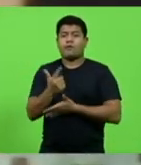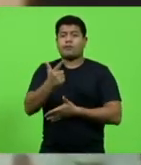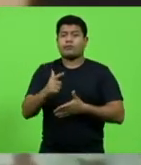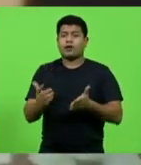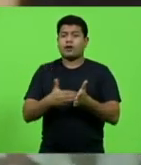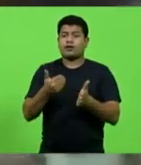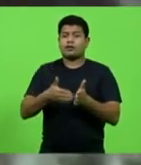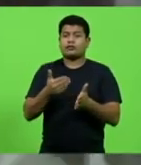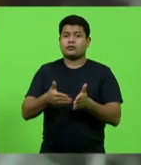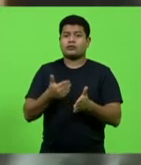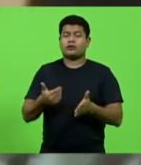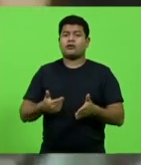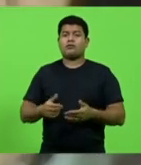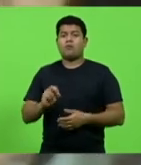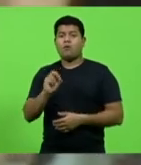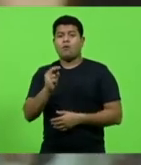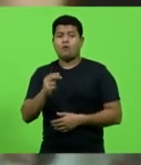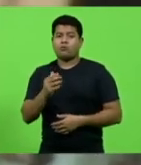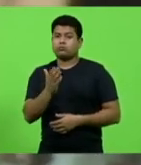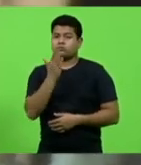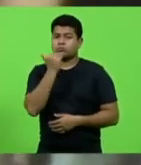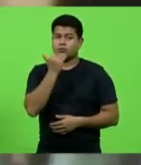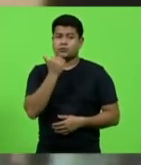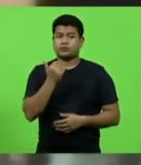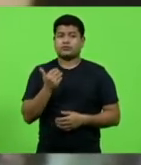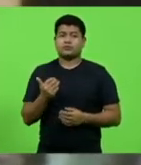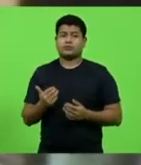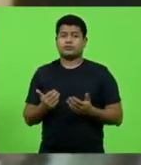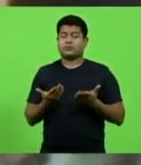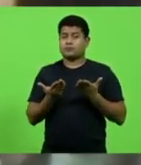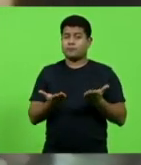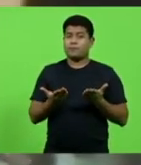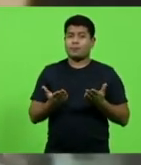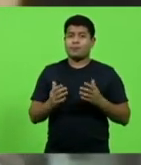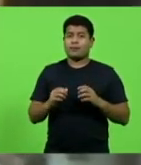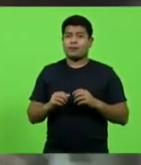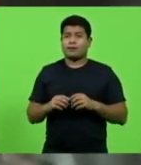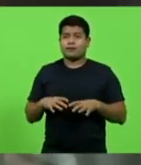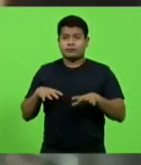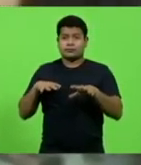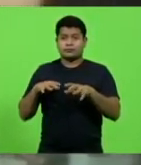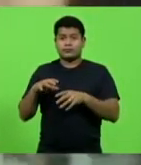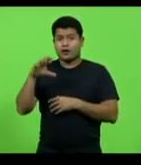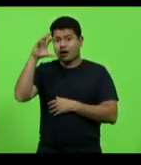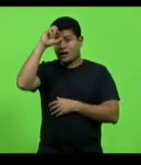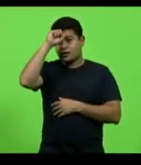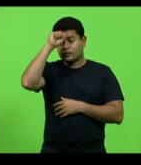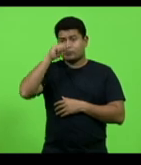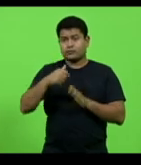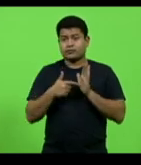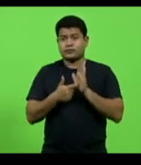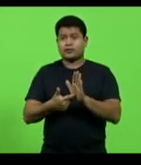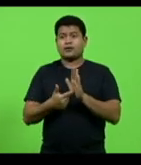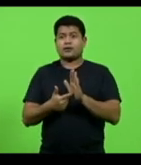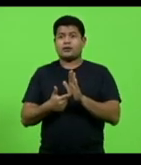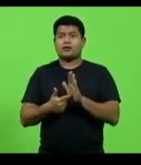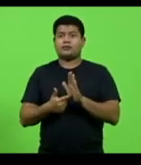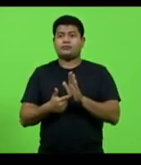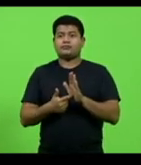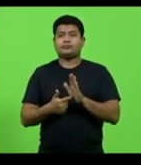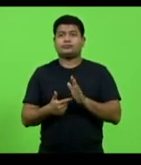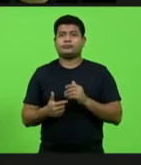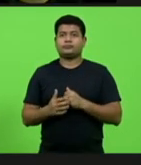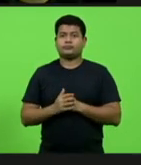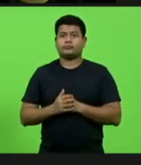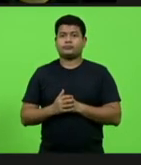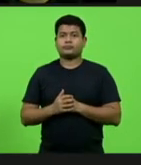alimentação. Então, a capacidade de Rita, apresentar por favor. Uma educação escolar, nós vamos com